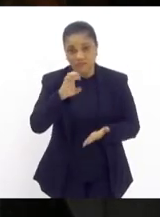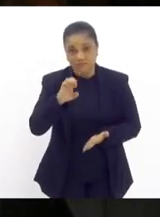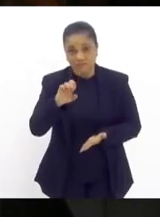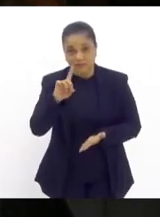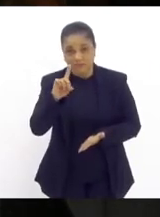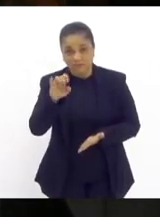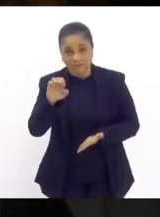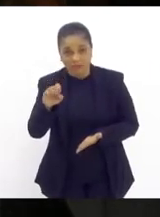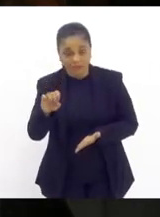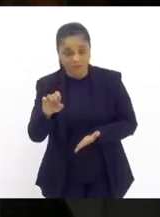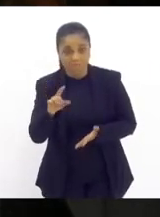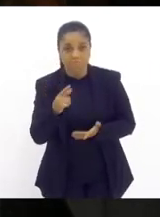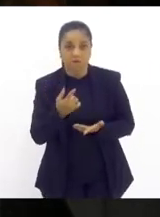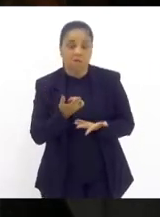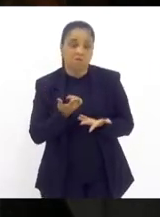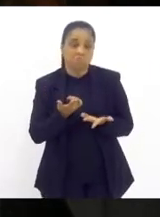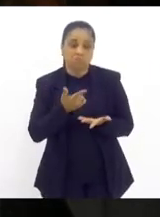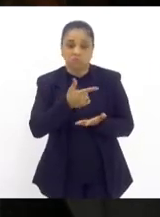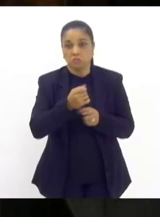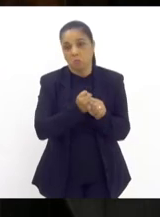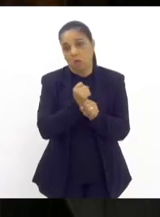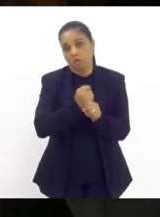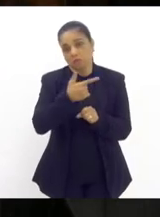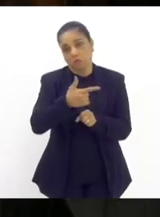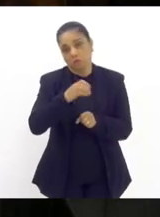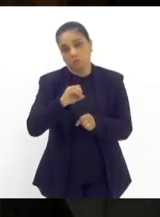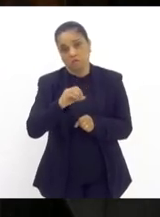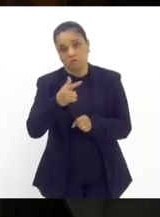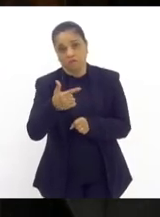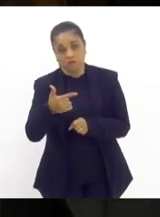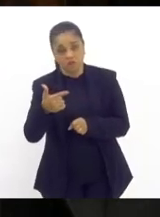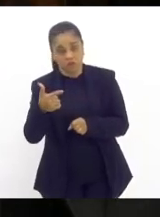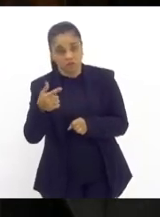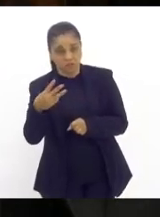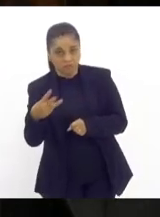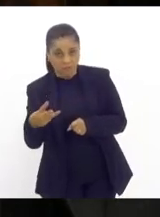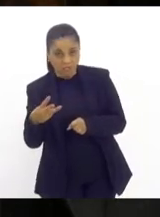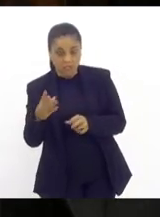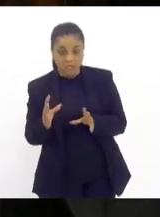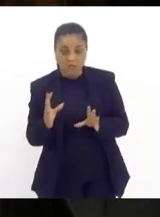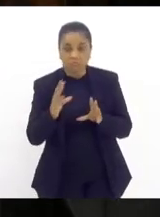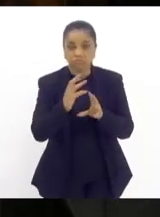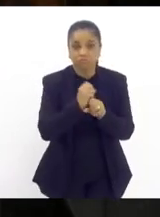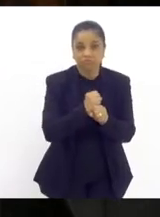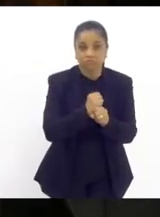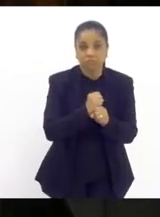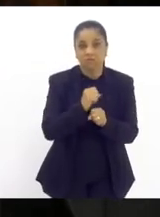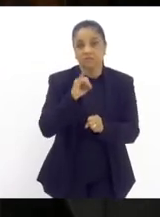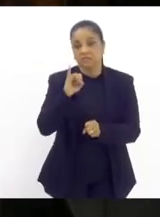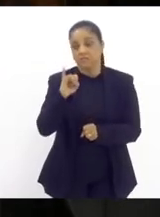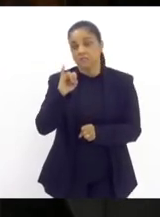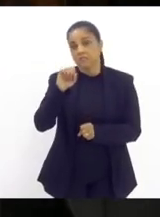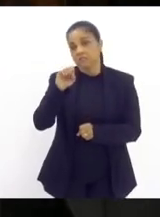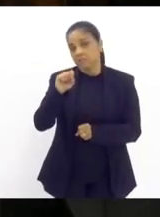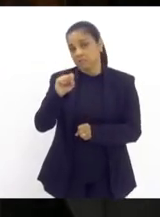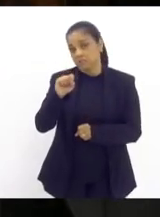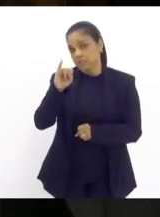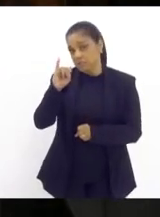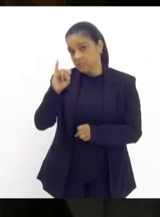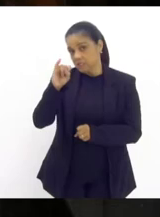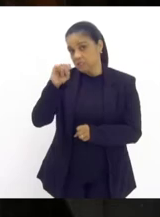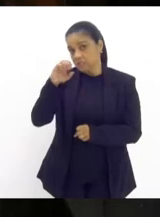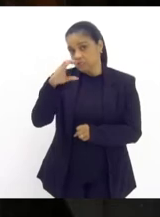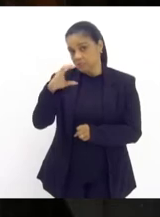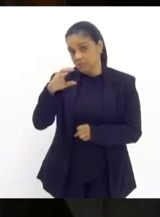2023 e a queda da arrecadação dos ICMS desabou já passa